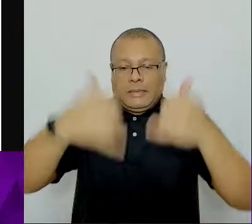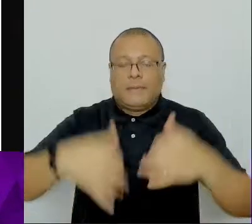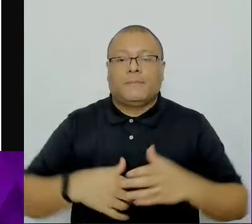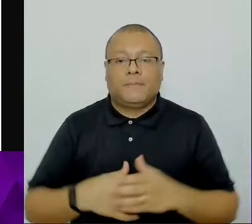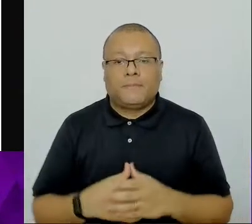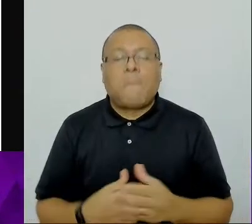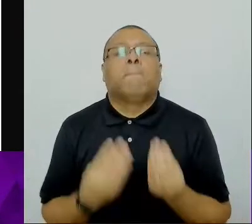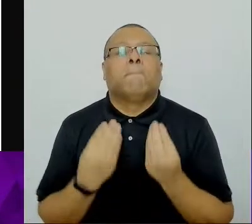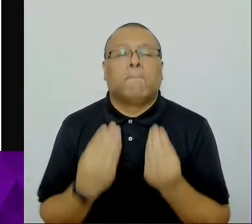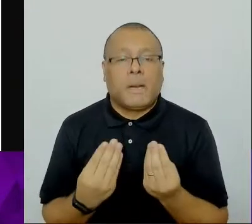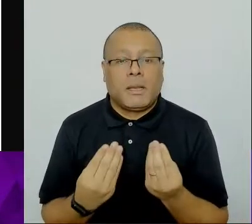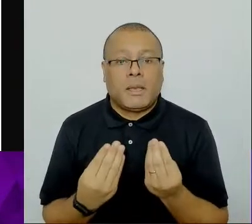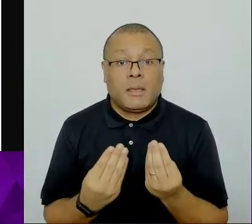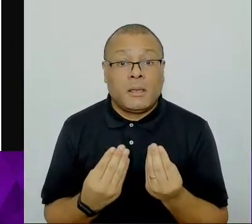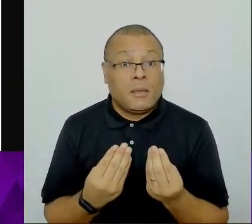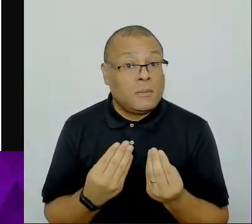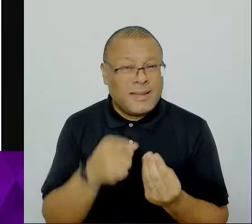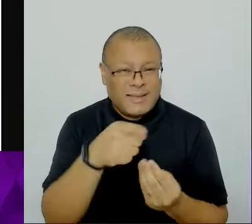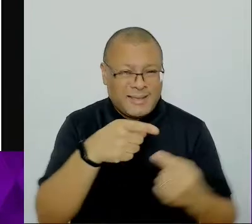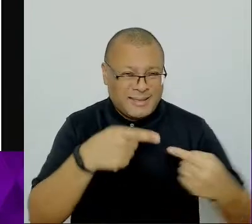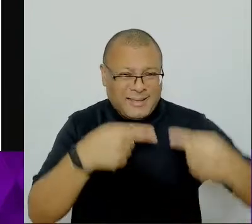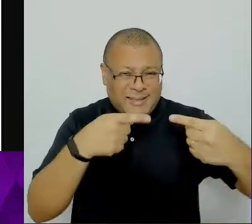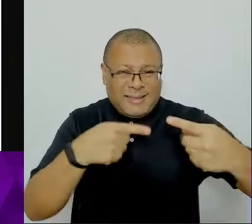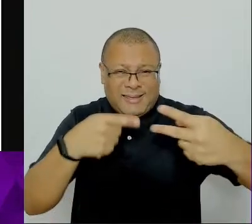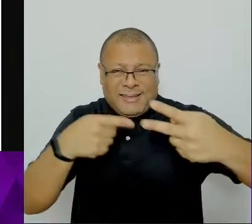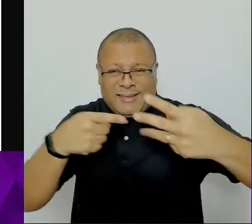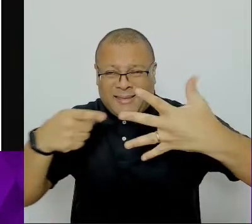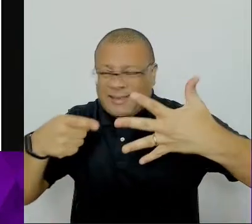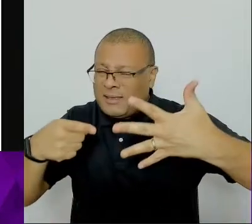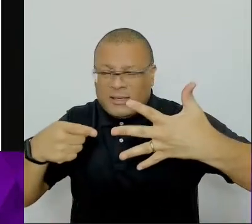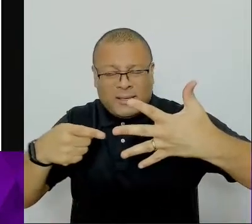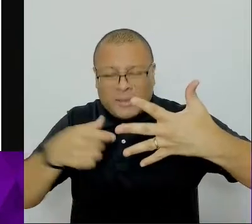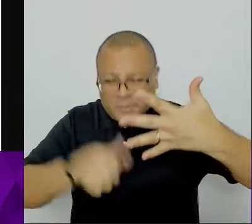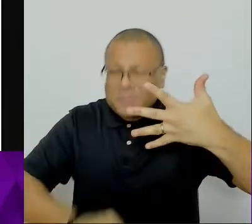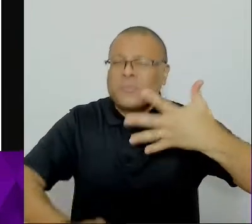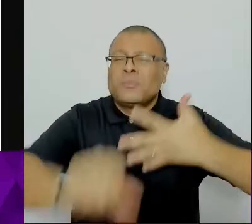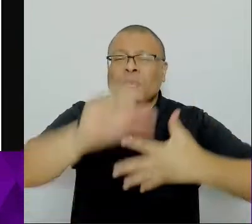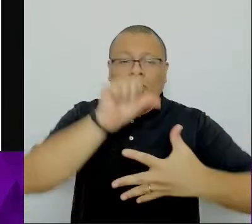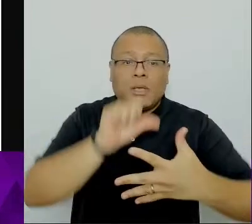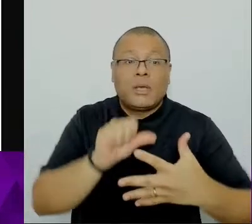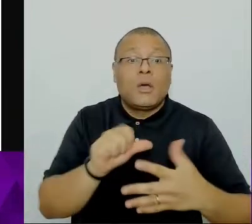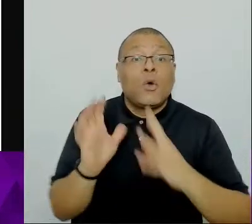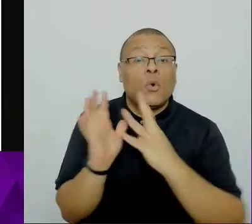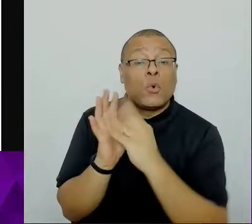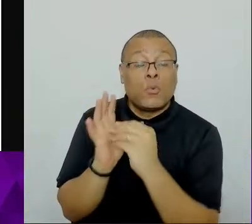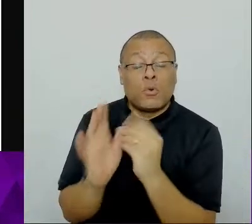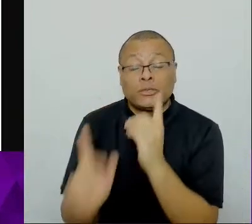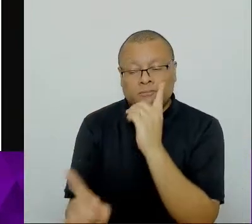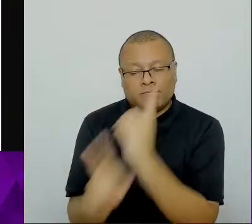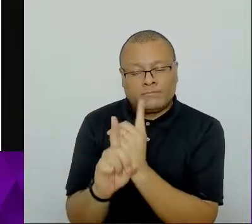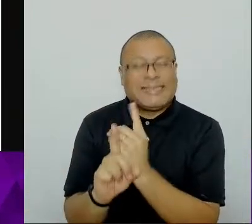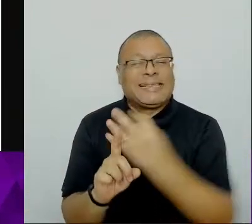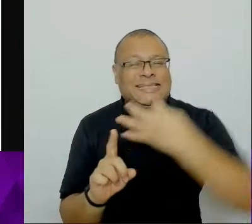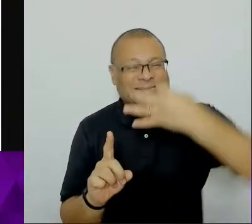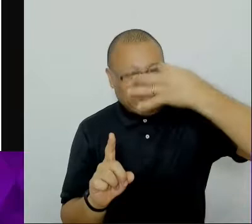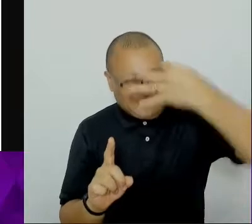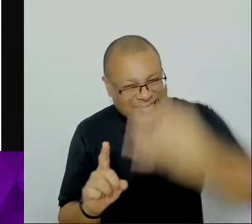para a gente transpor esses desafios, né, desde a parte da acurácia do modelo, desde a parte